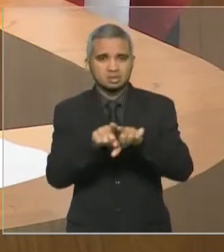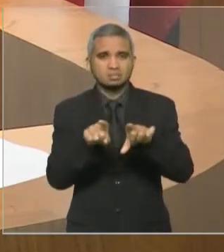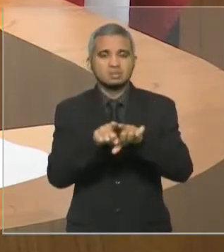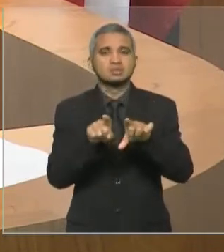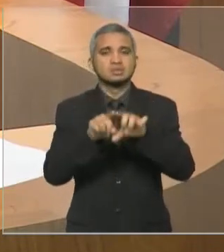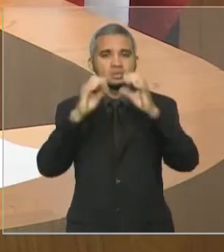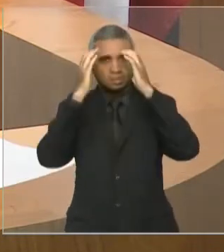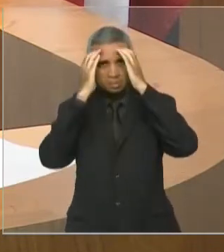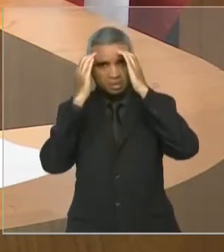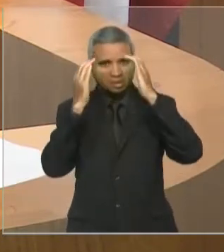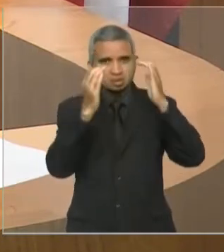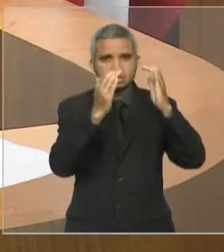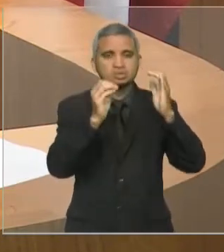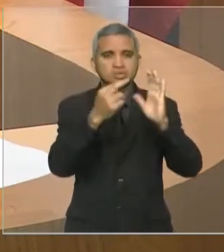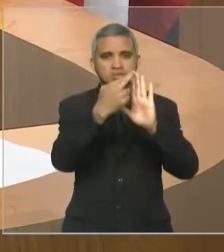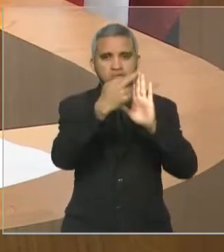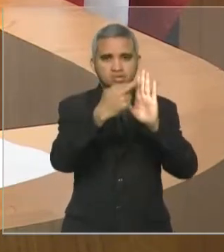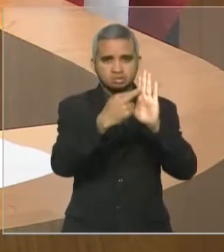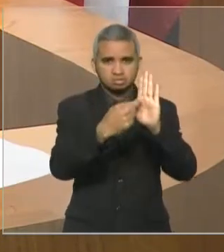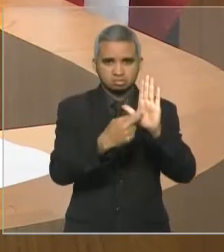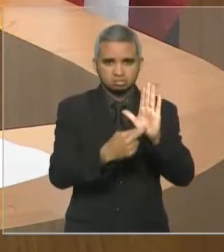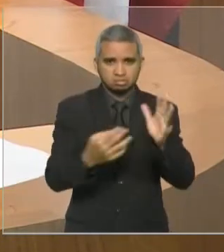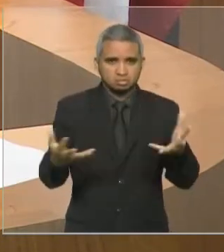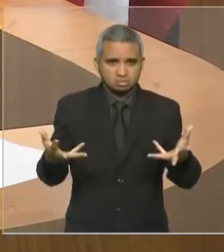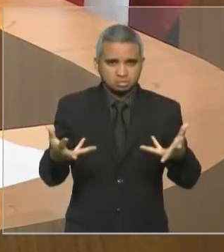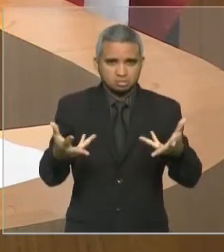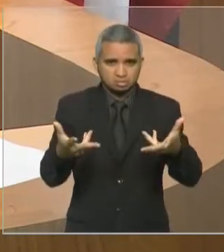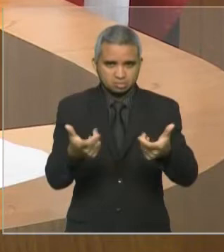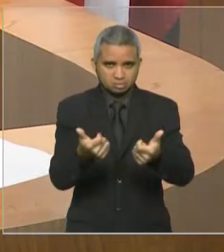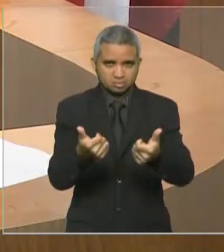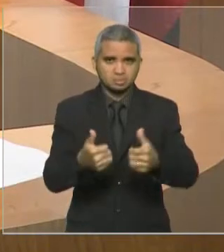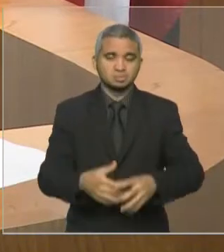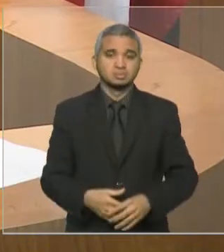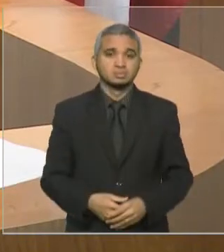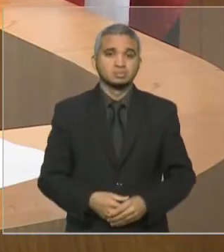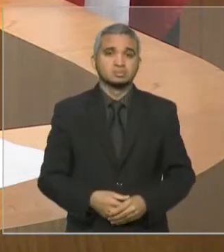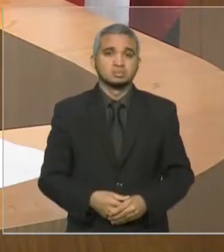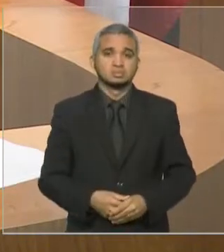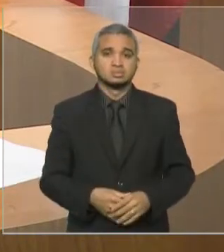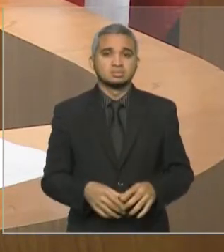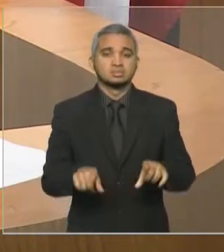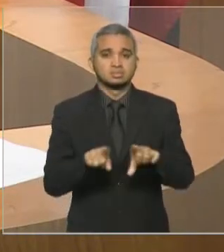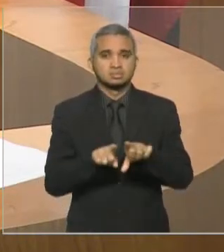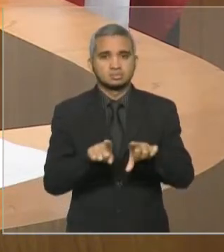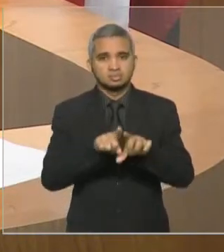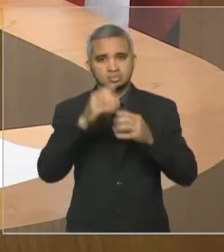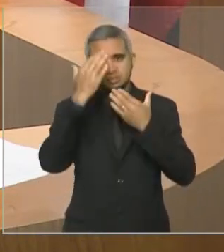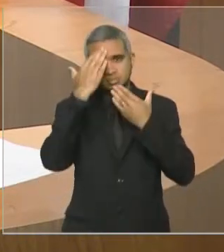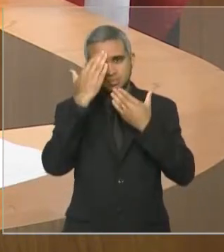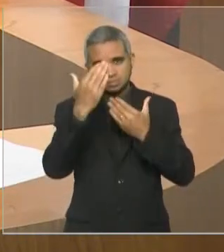qualidade. Para finalizar, quero ser grato aos meus colegas de partido, ao meu líder,